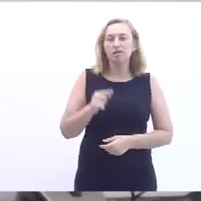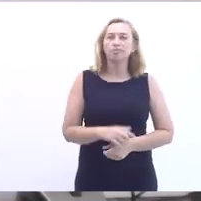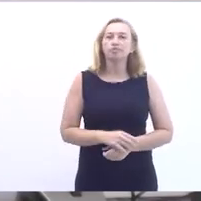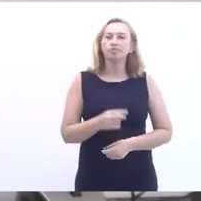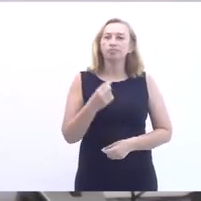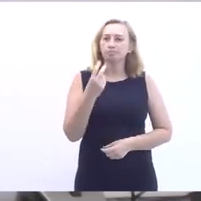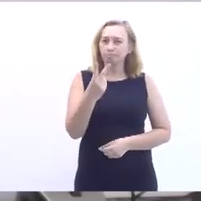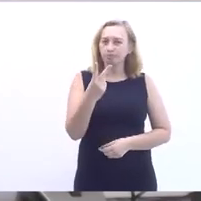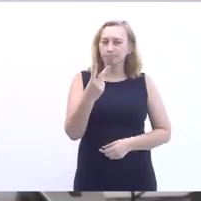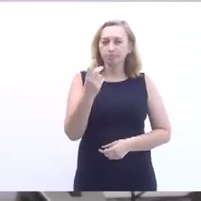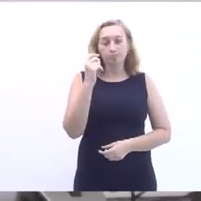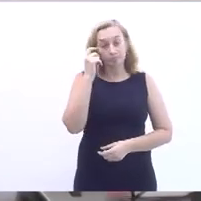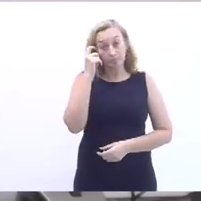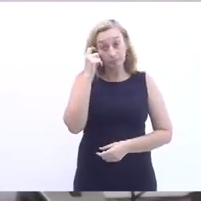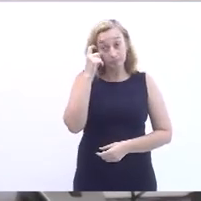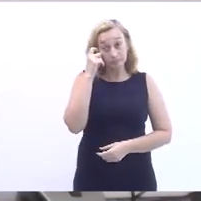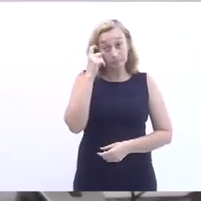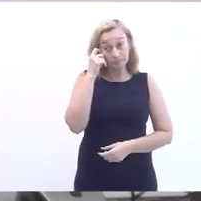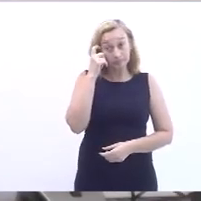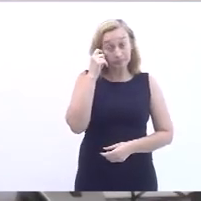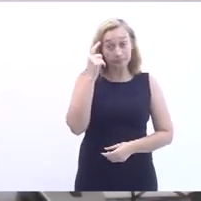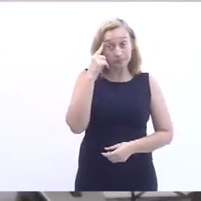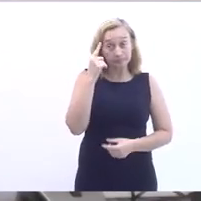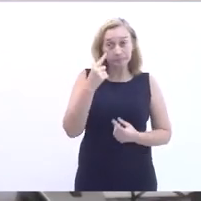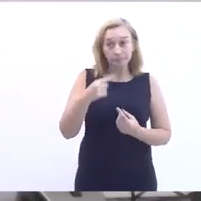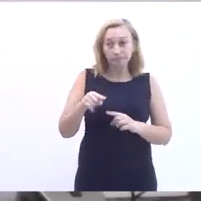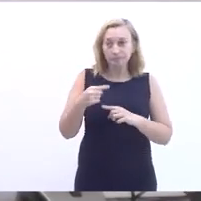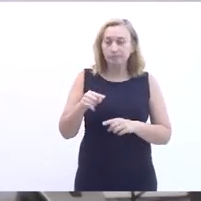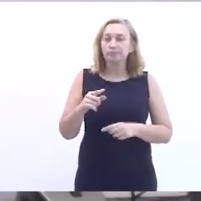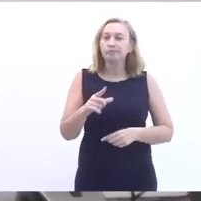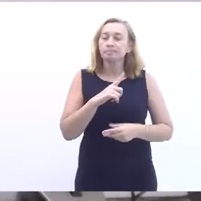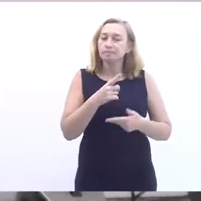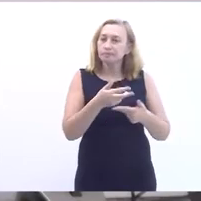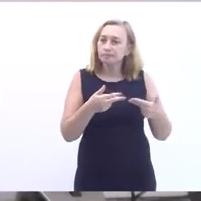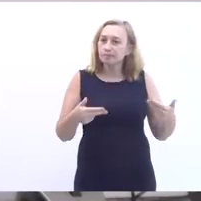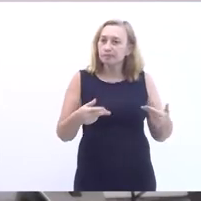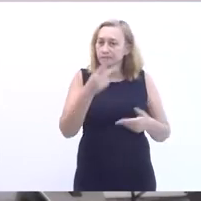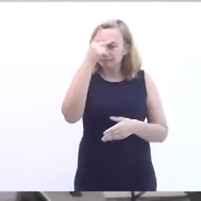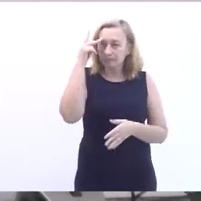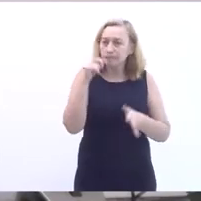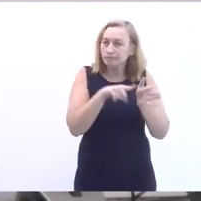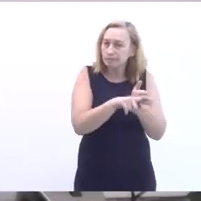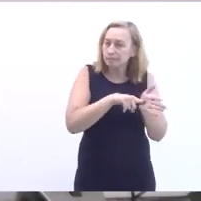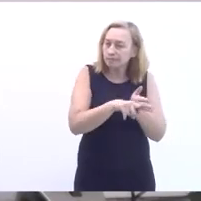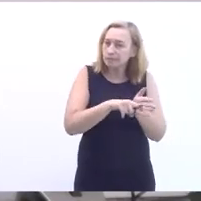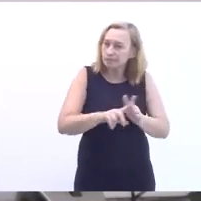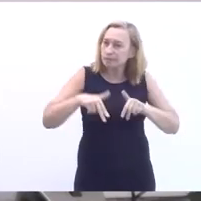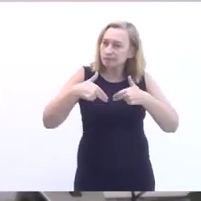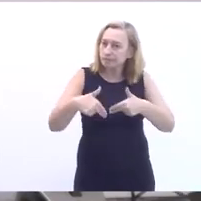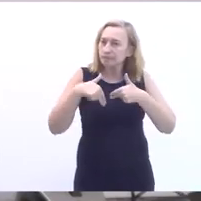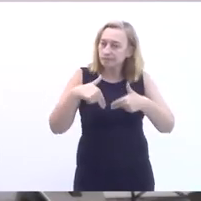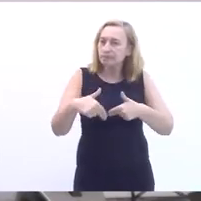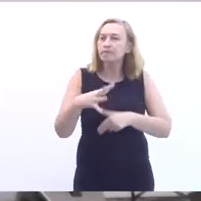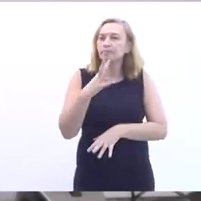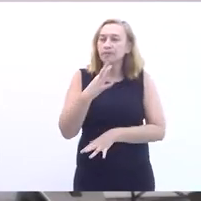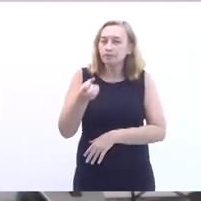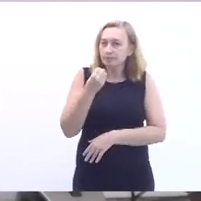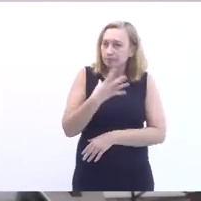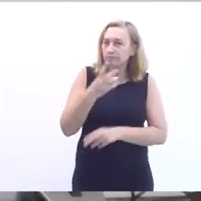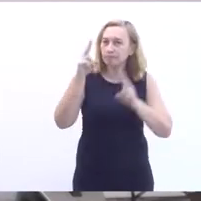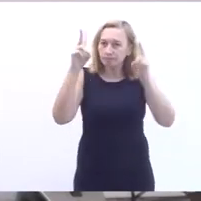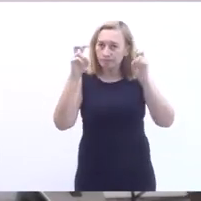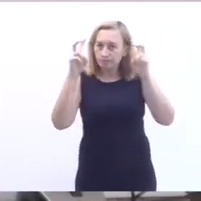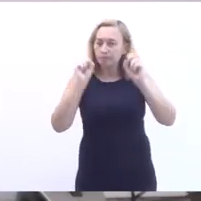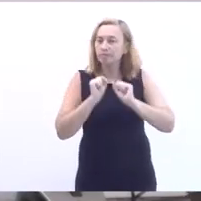aspectos né artista de né de provocação Nós temos muitos especialistas e militantes ativistas que conhecem muito bem o